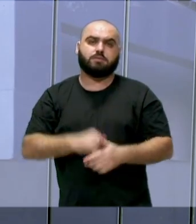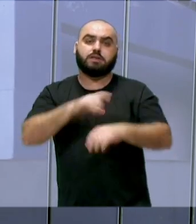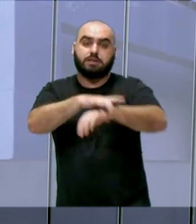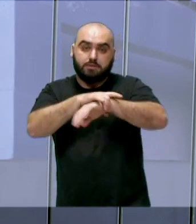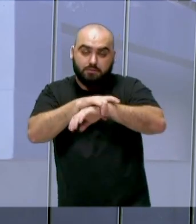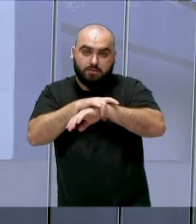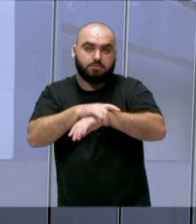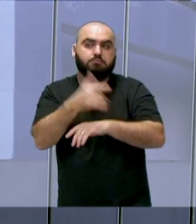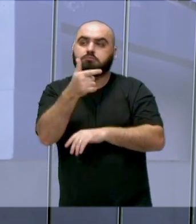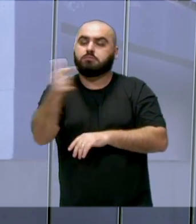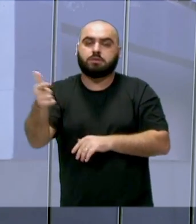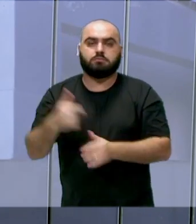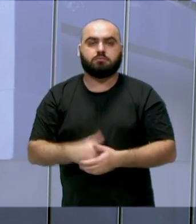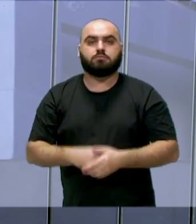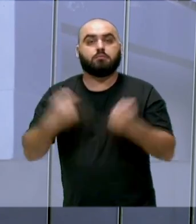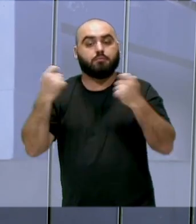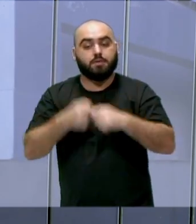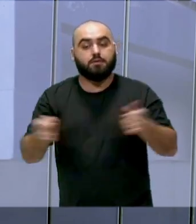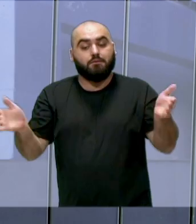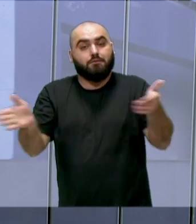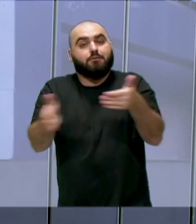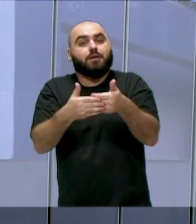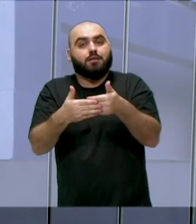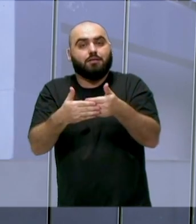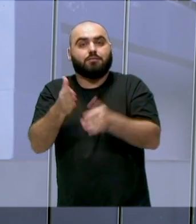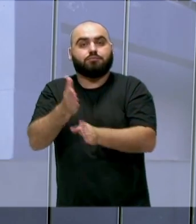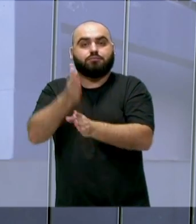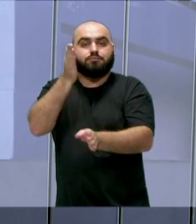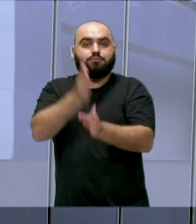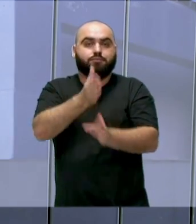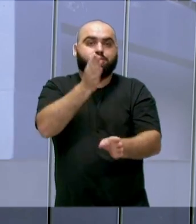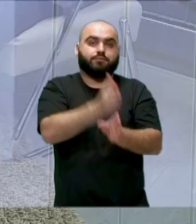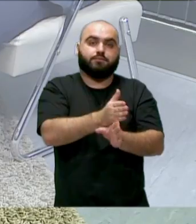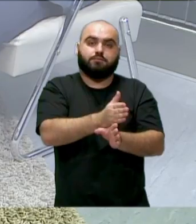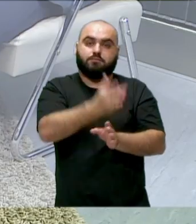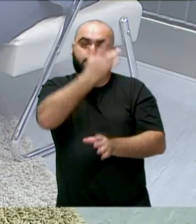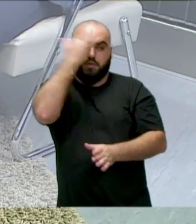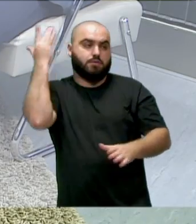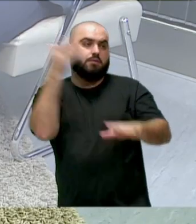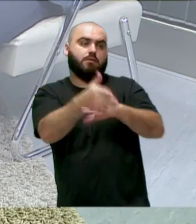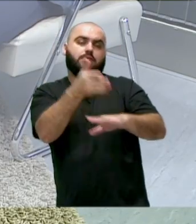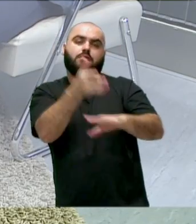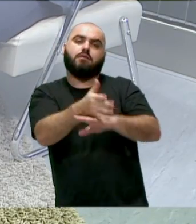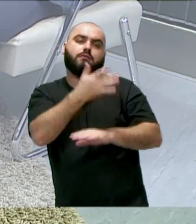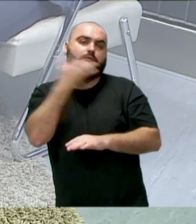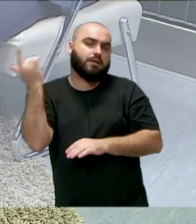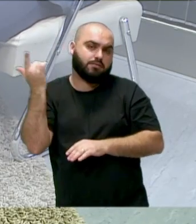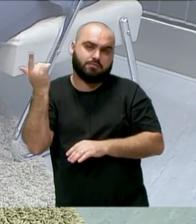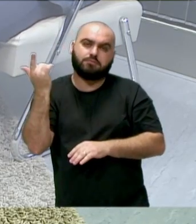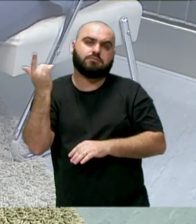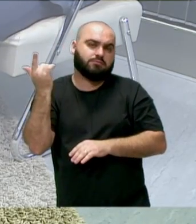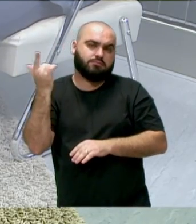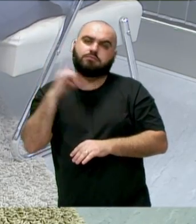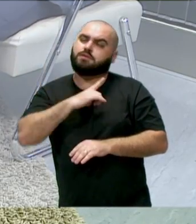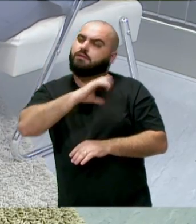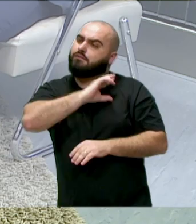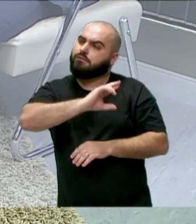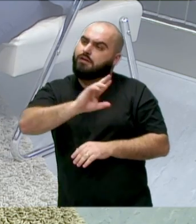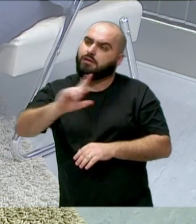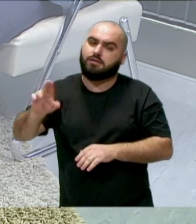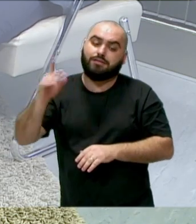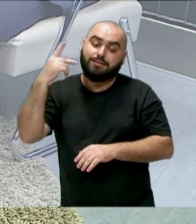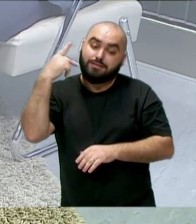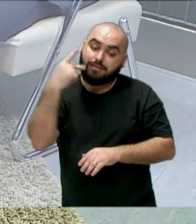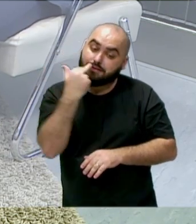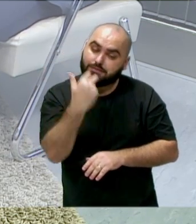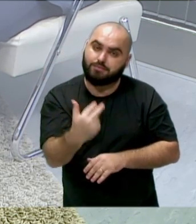nós precisamos fechar aquela região ali, é uma região hoje pública, mas tem muitas pessoas que frequentam. Então, é dessa